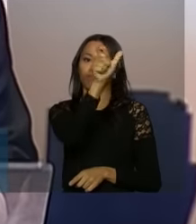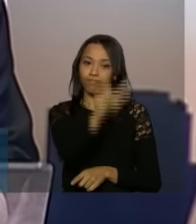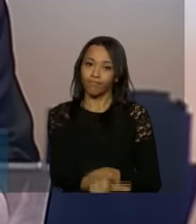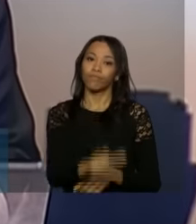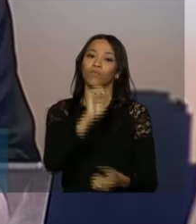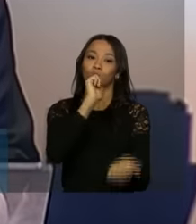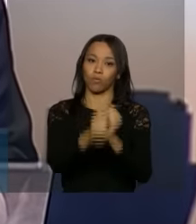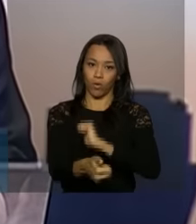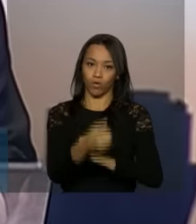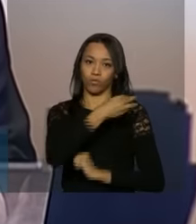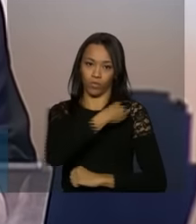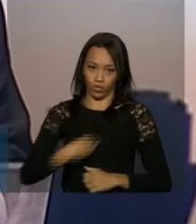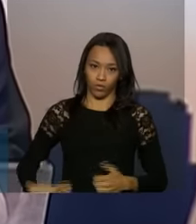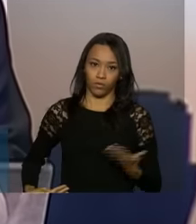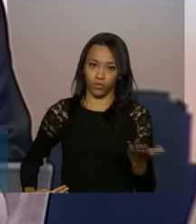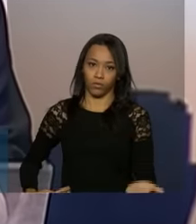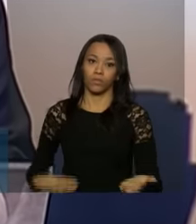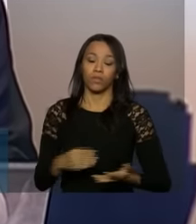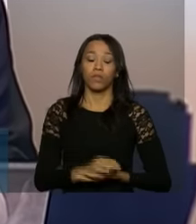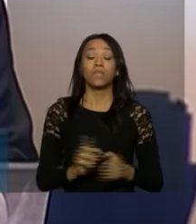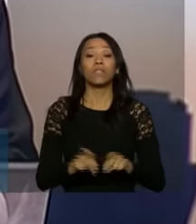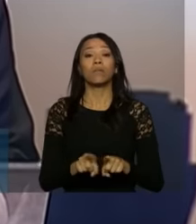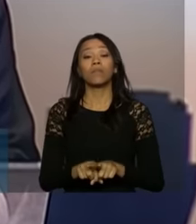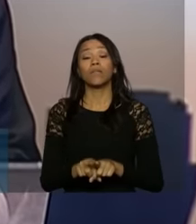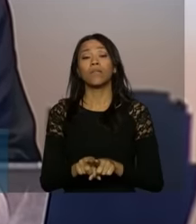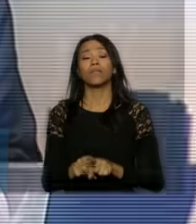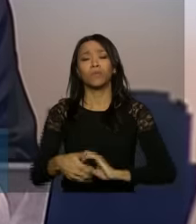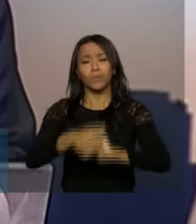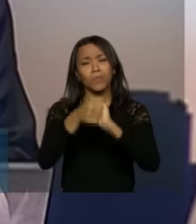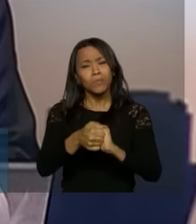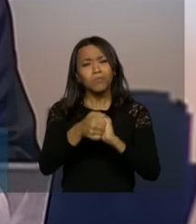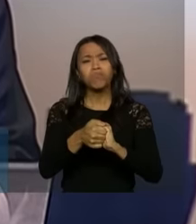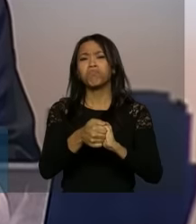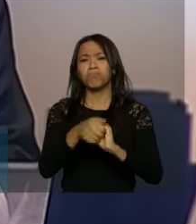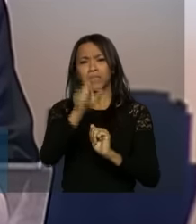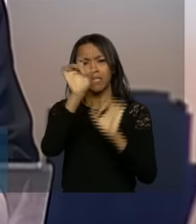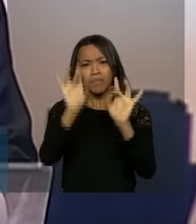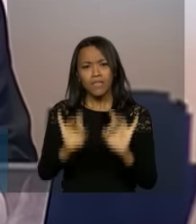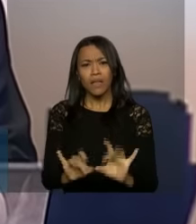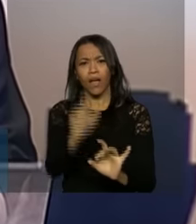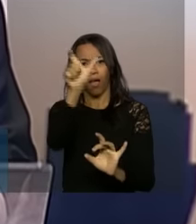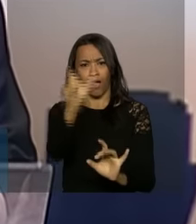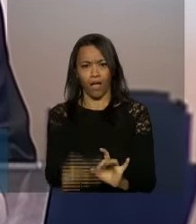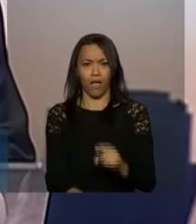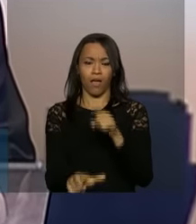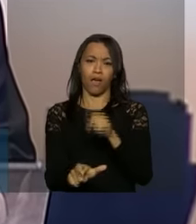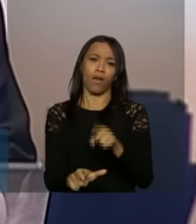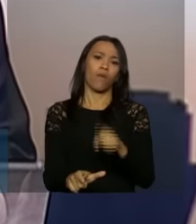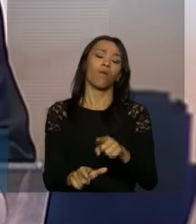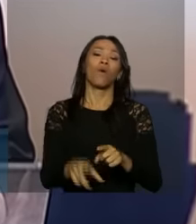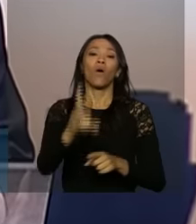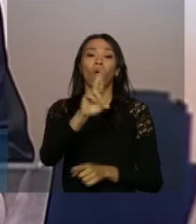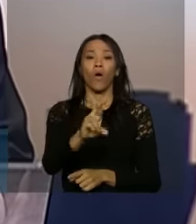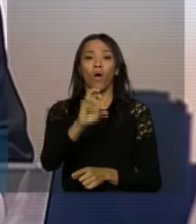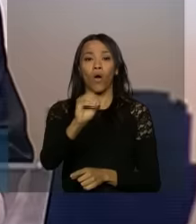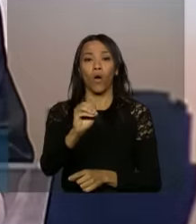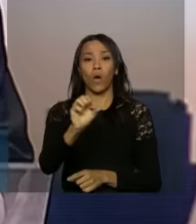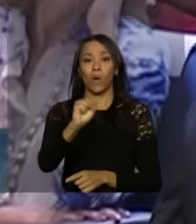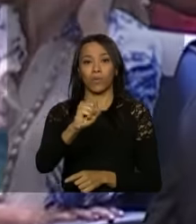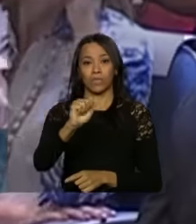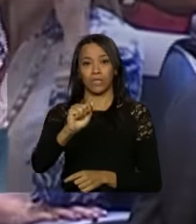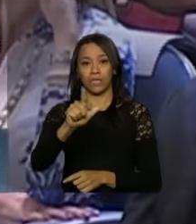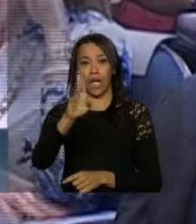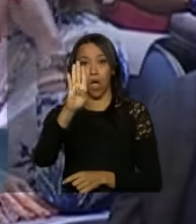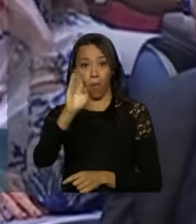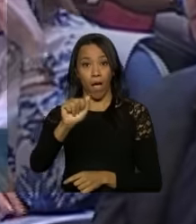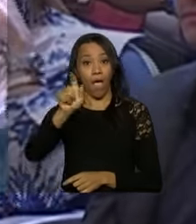Barbalho. Queria dirigir um cumprimento especial à Rosalba Ciarline, ex-governadora do